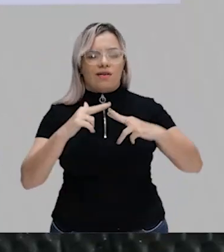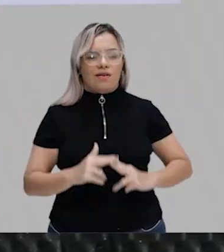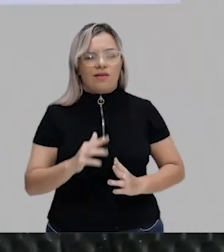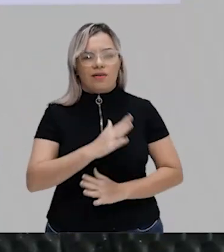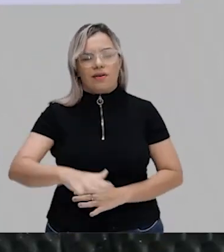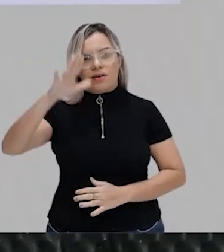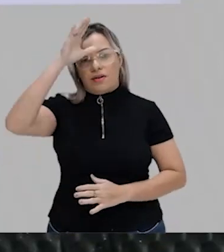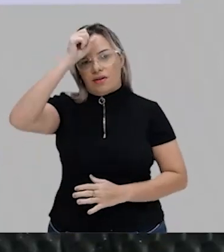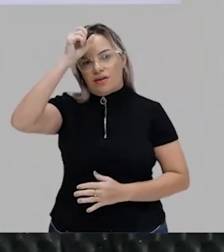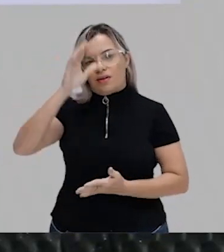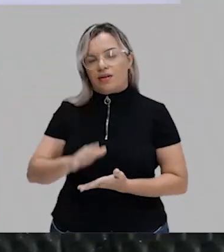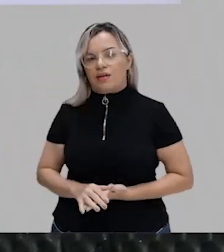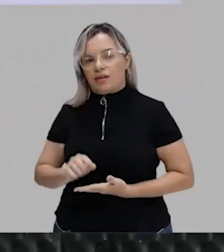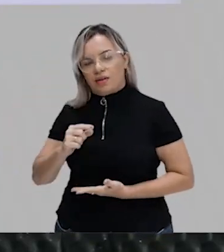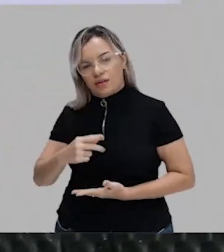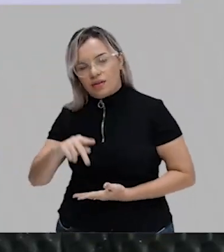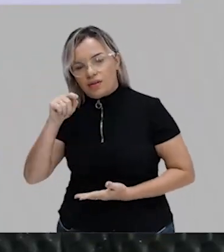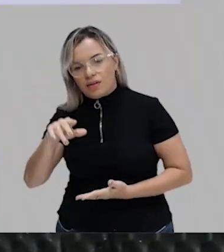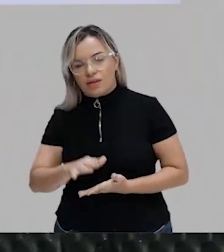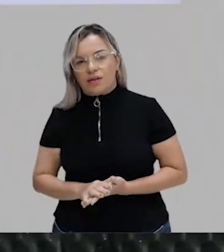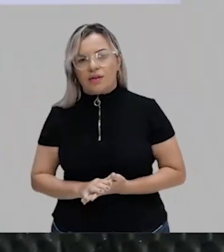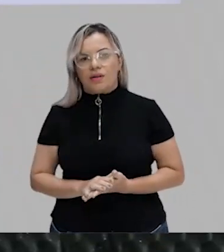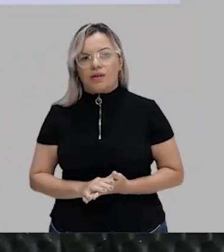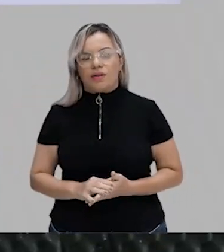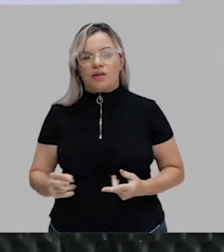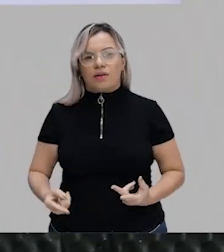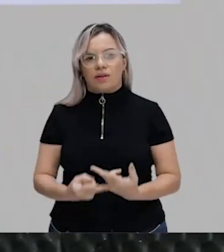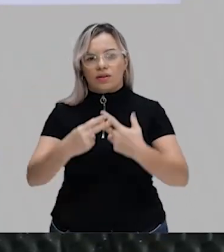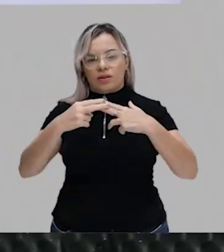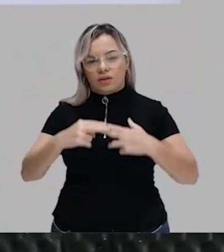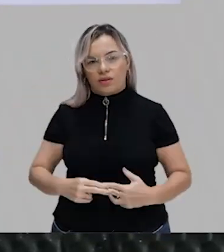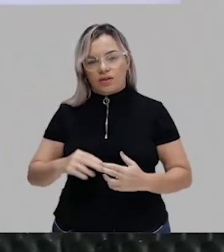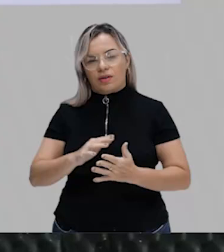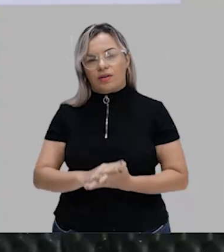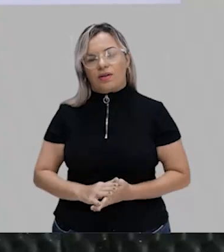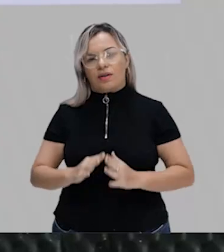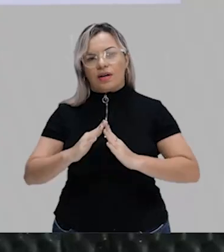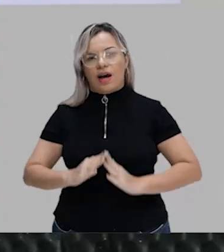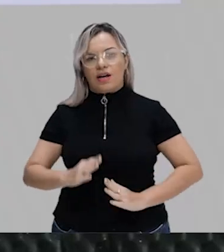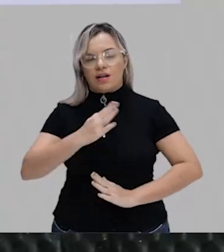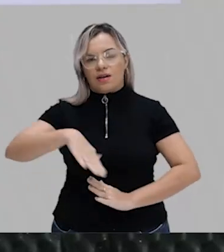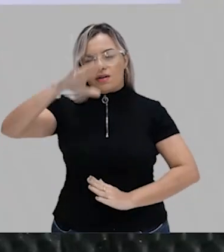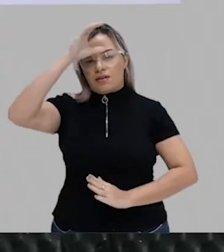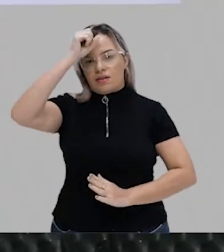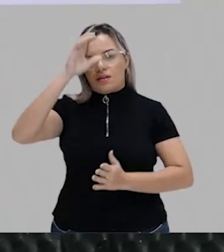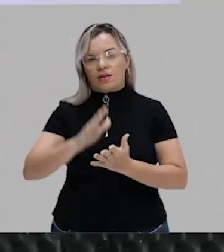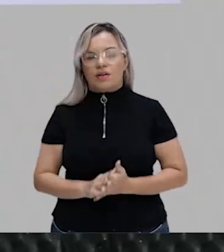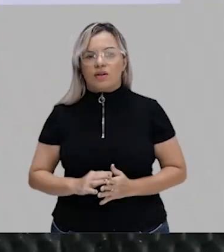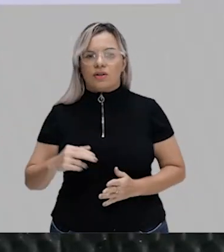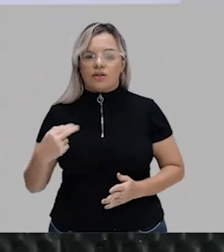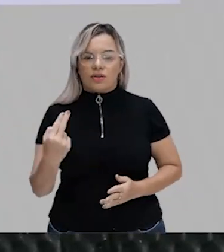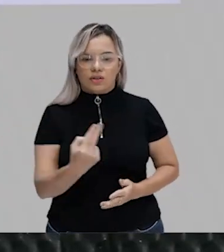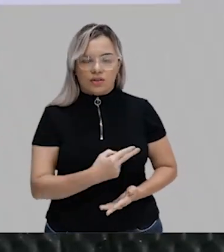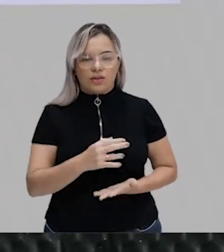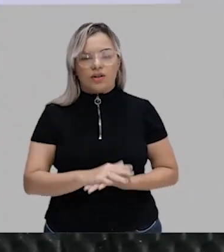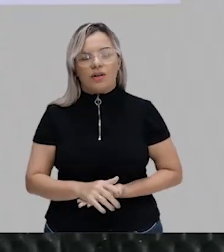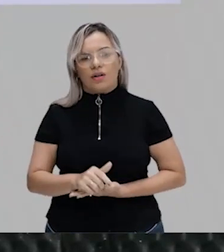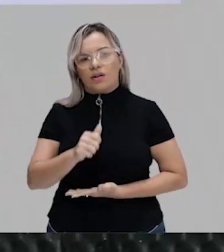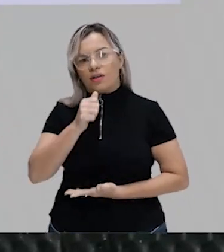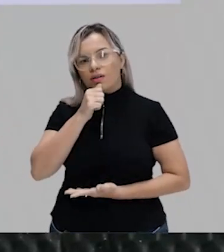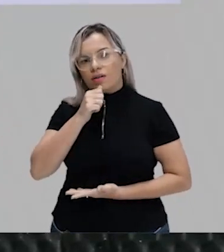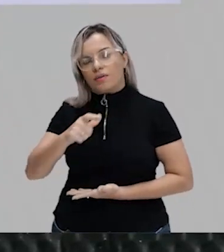Aprendendo. Para quem tem Spotify, só colocar lá hashtag Fique em Casa Aprendendo que aparece. E ainda temos